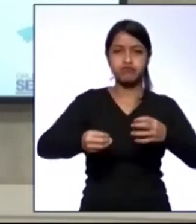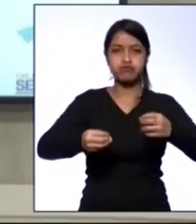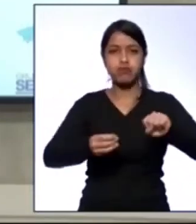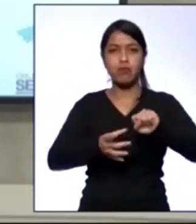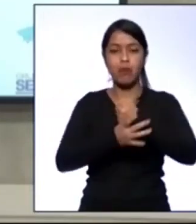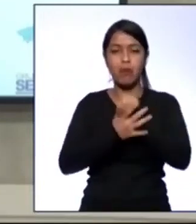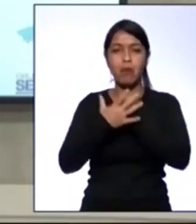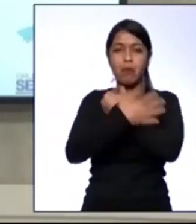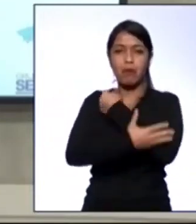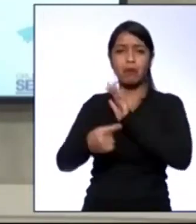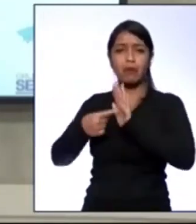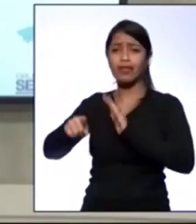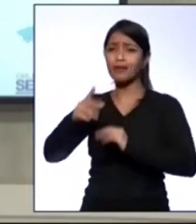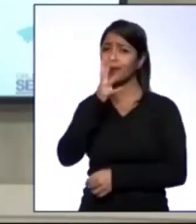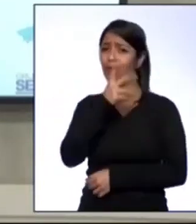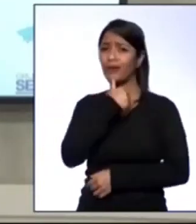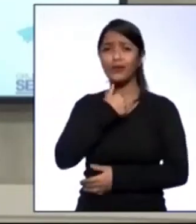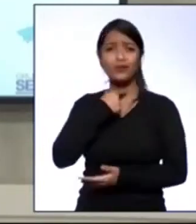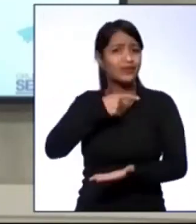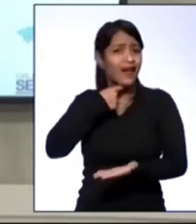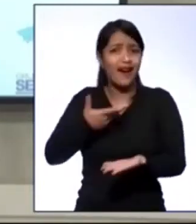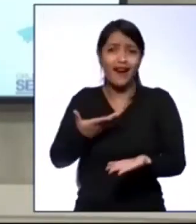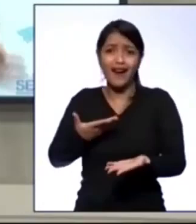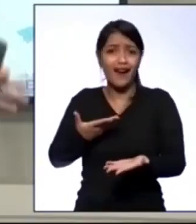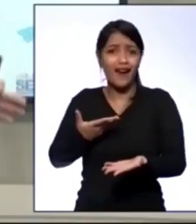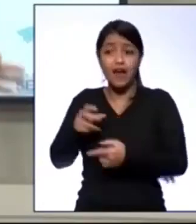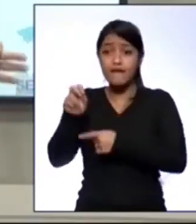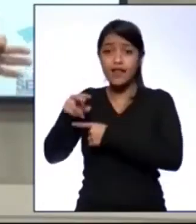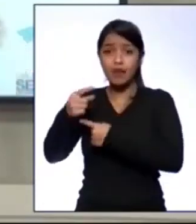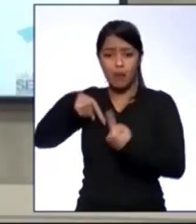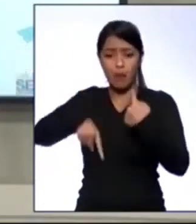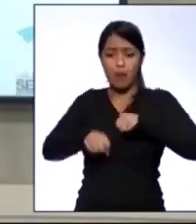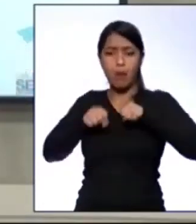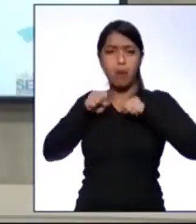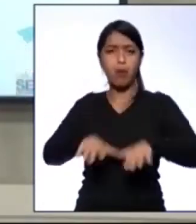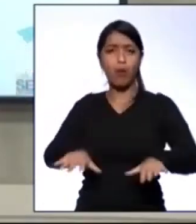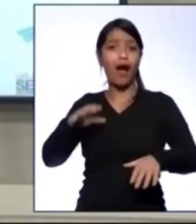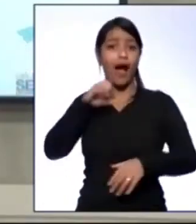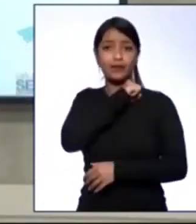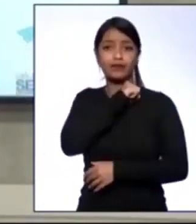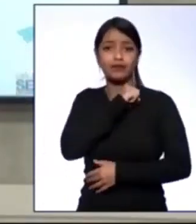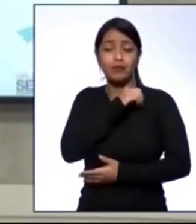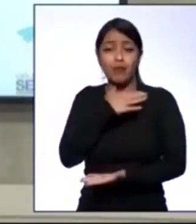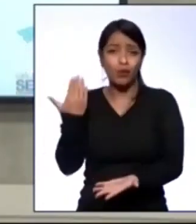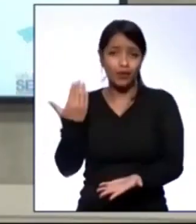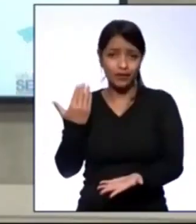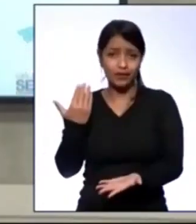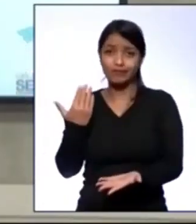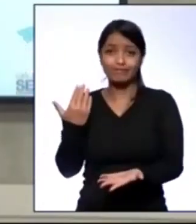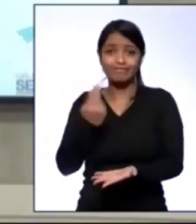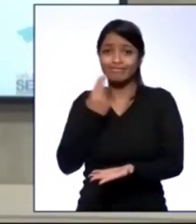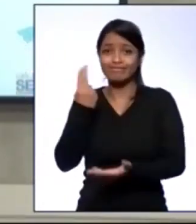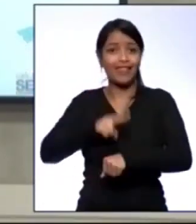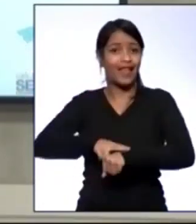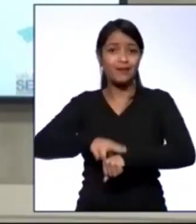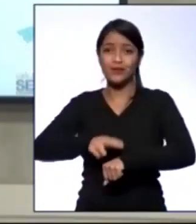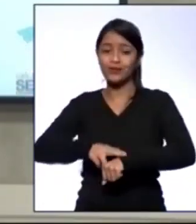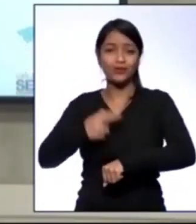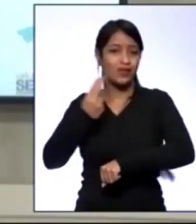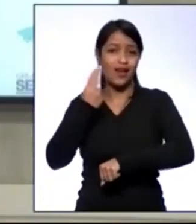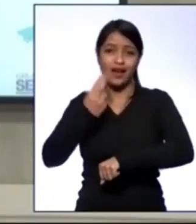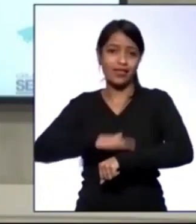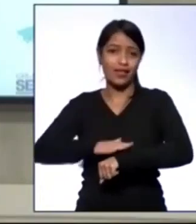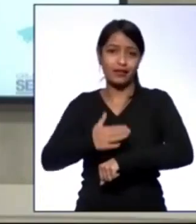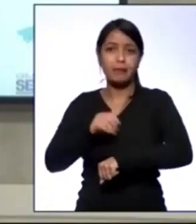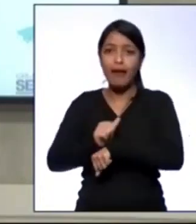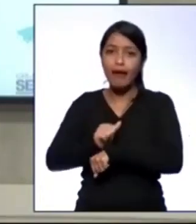conter o veneno. Até isso acontecer, ele já está morto. Por quê? Porque o veneno age muito rápido. Então não dá para esperar. E